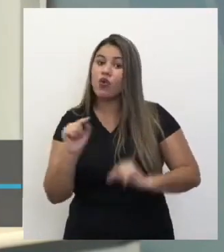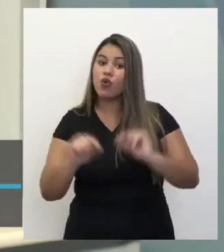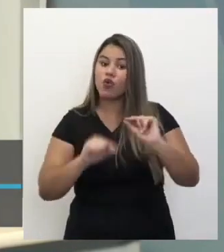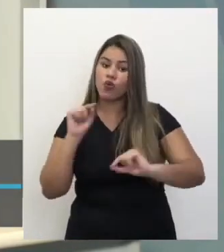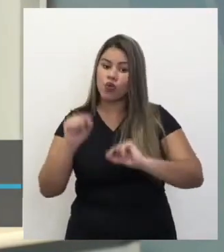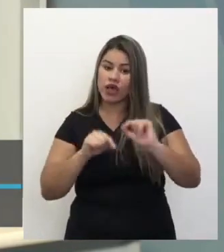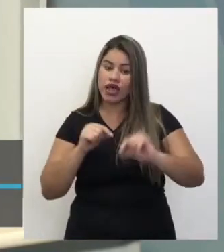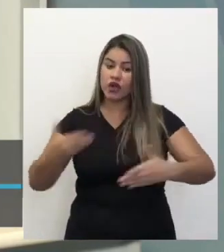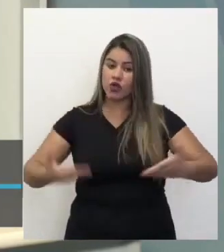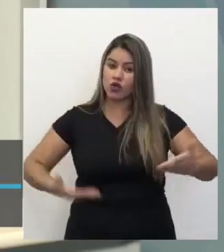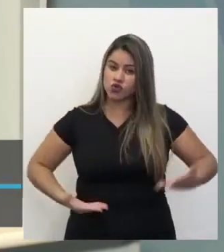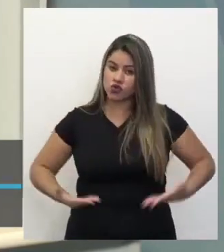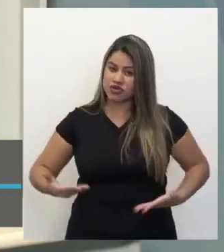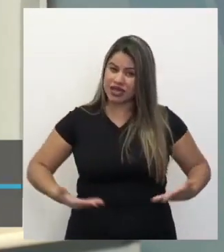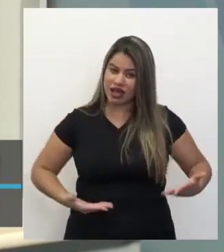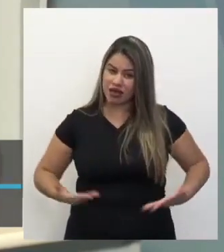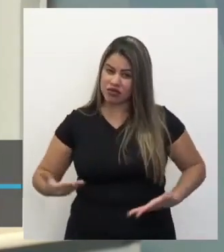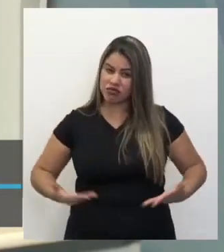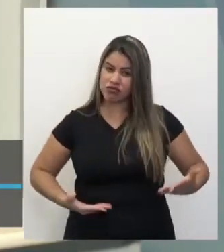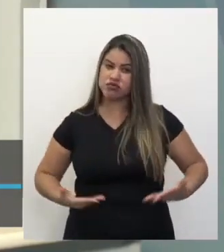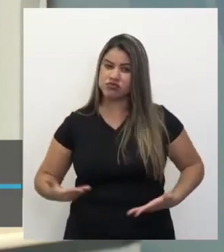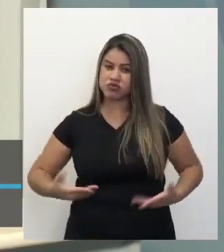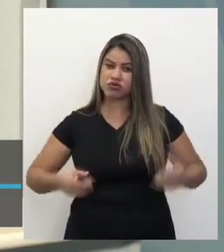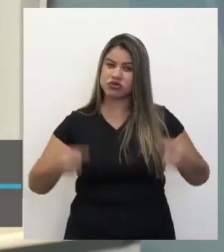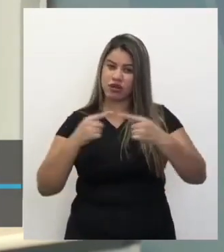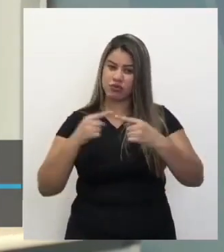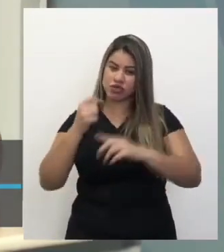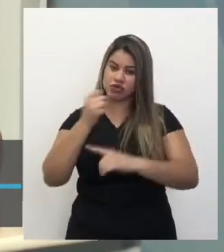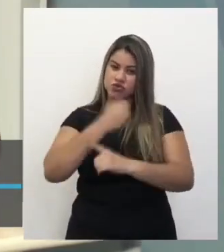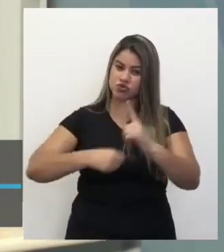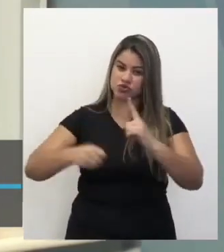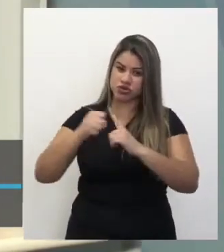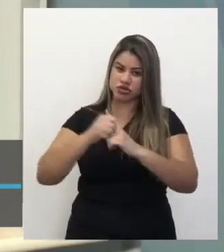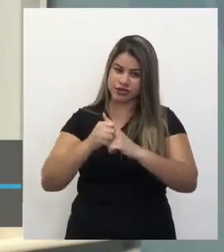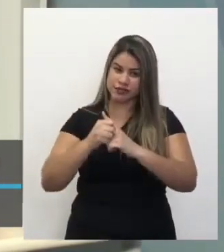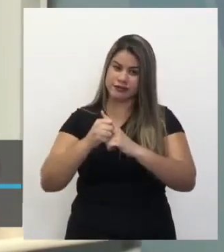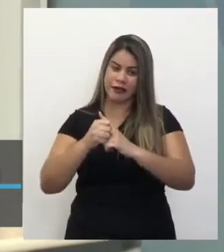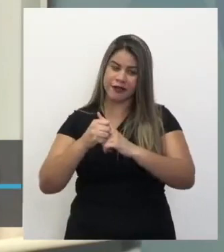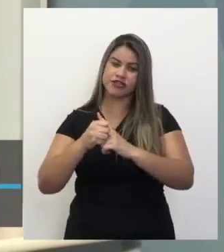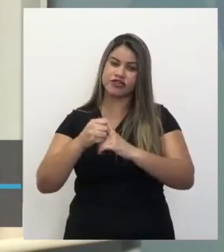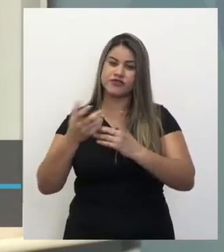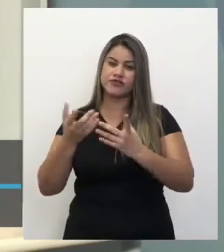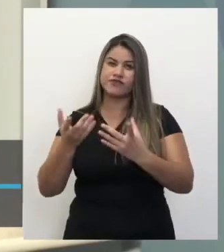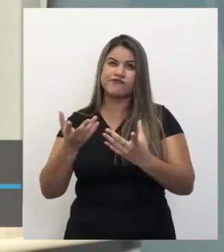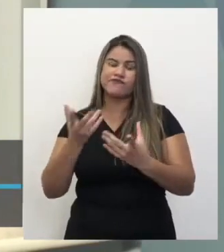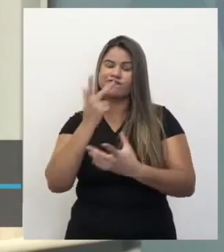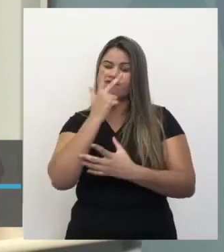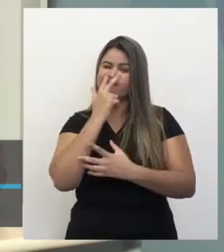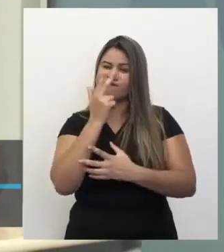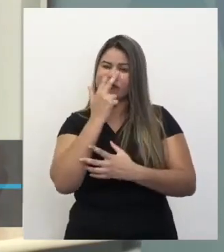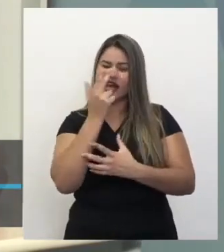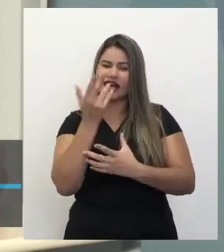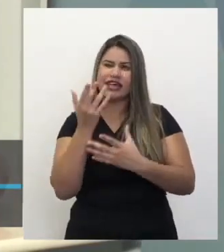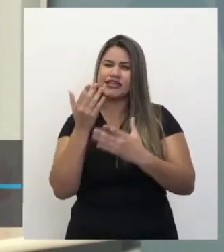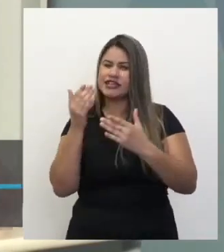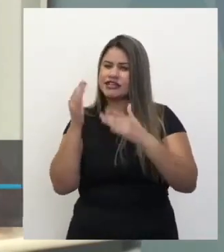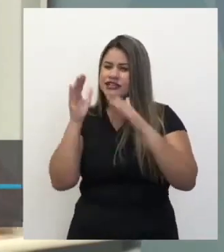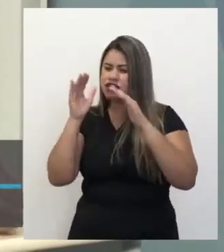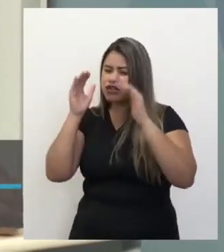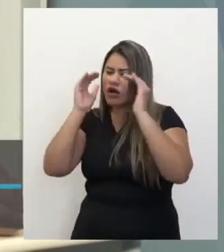embora os servos fossem esse sustentáculo da sociedade, que parecem que eles eram muito, assim,